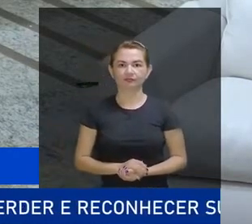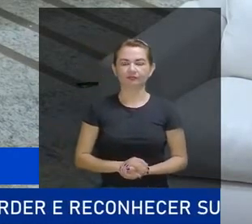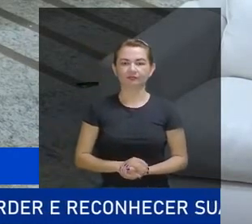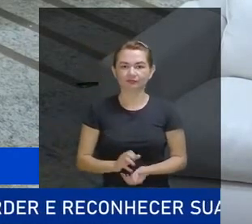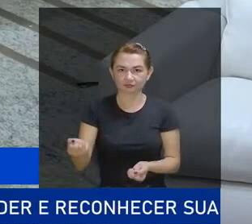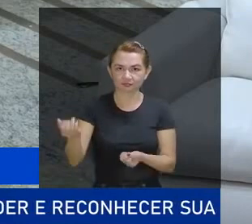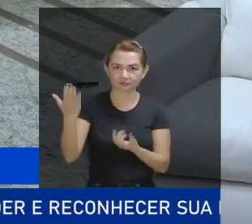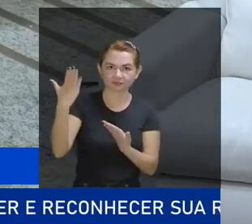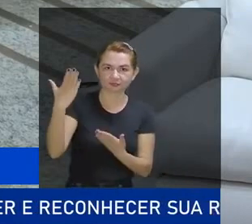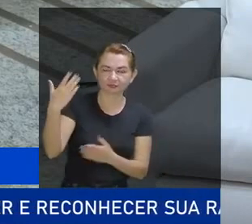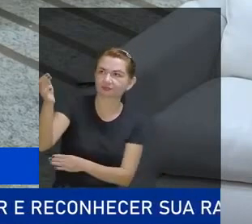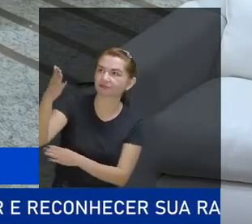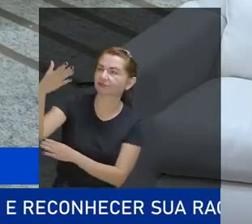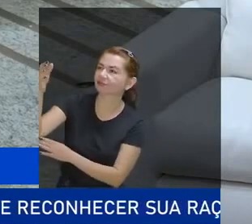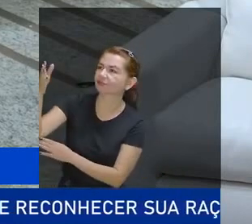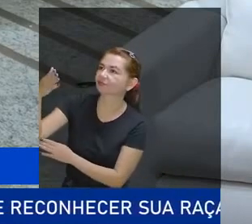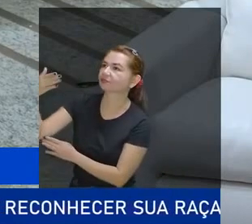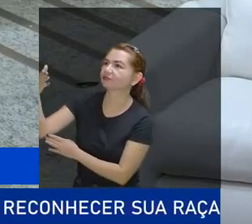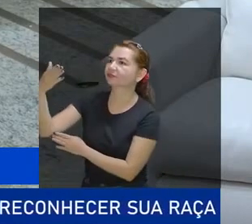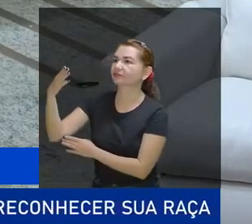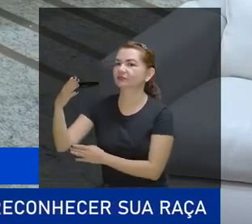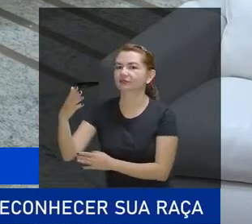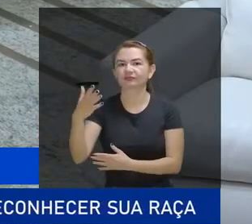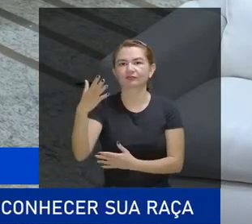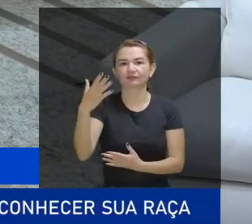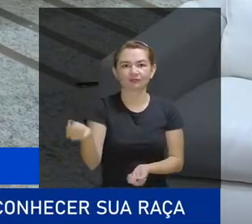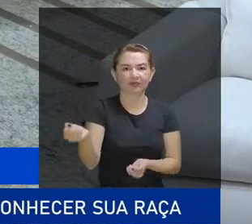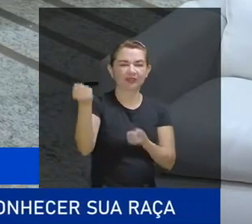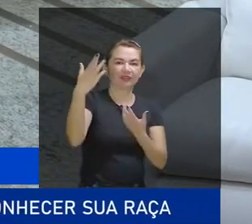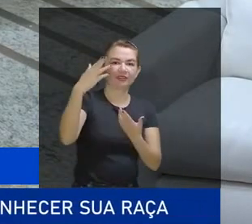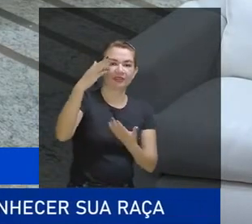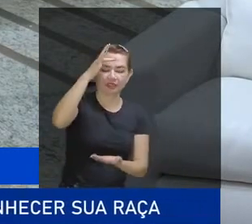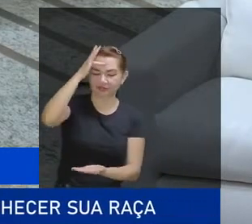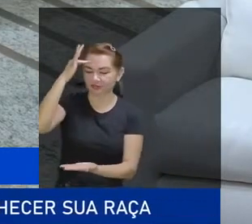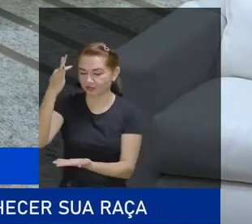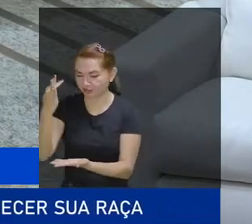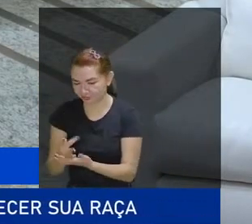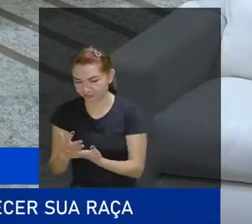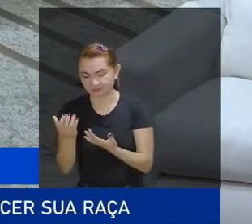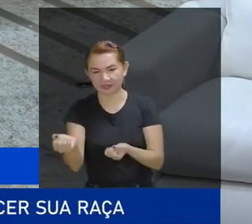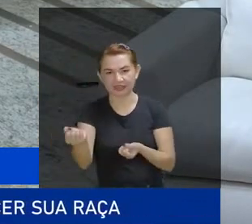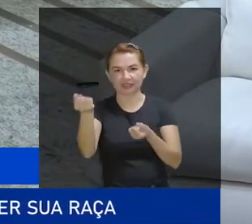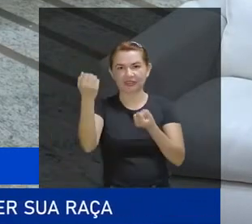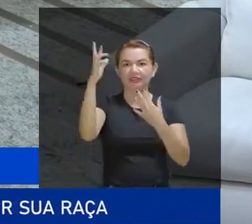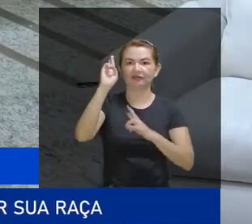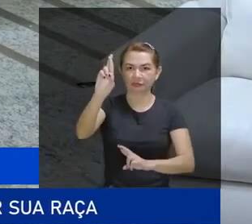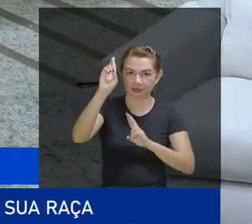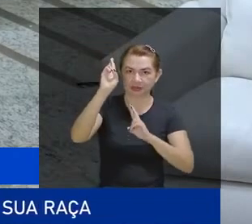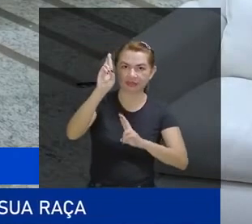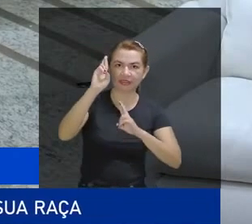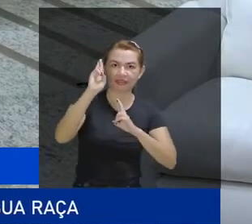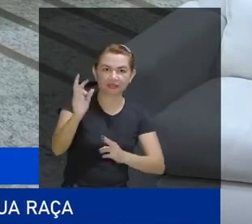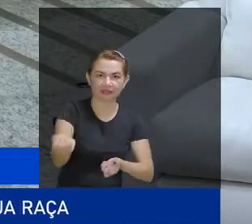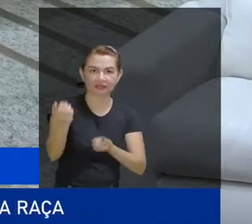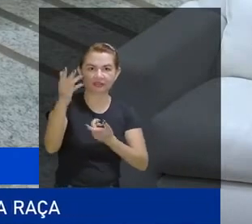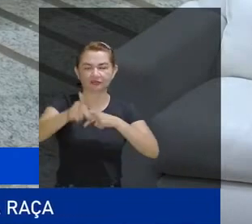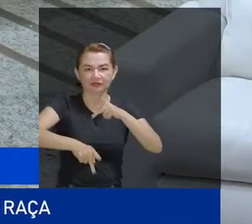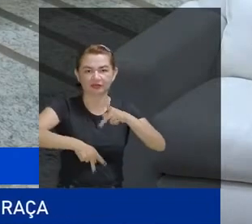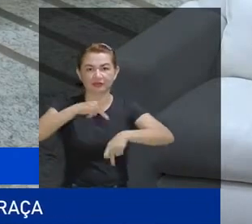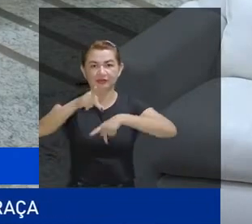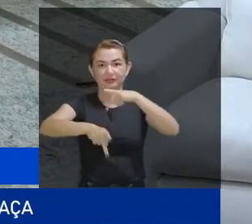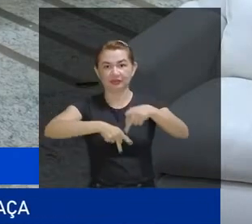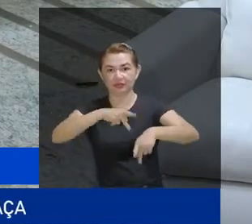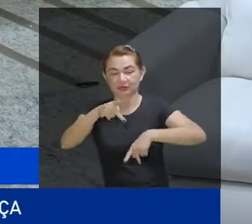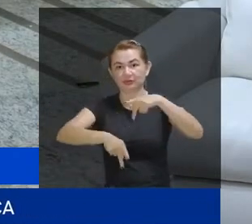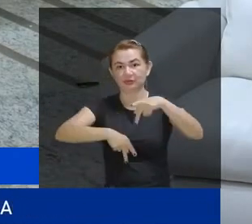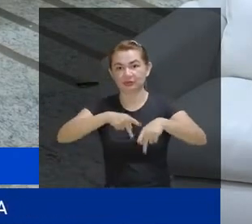Salve esse mastro, salve essa fé, salve a esperança, salve esse povo da